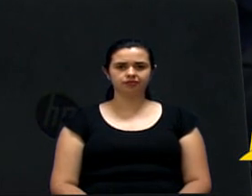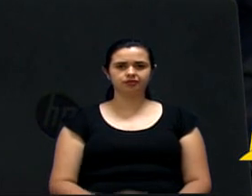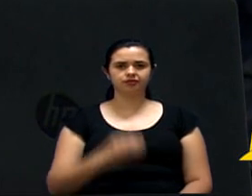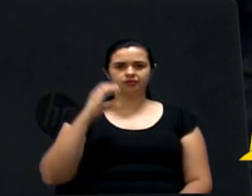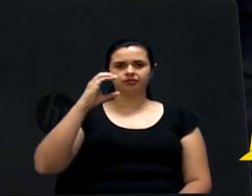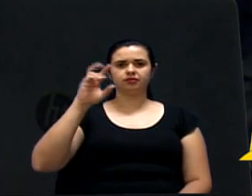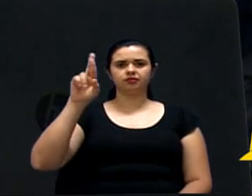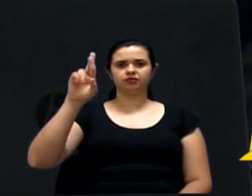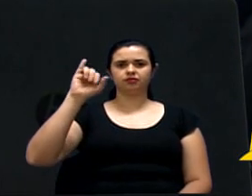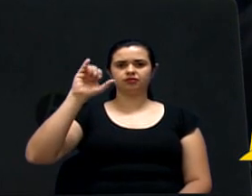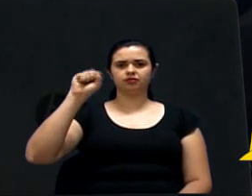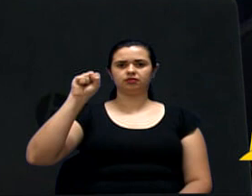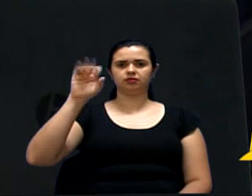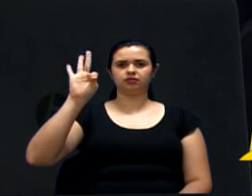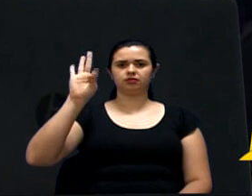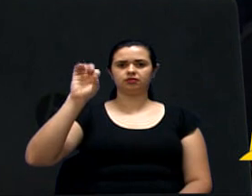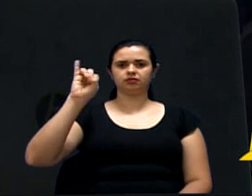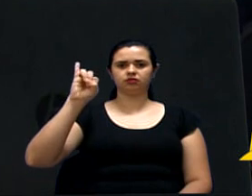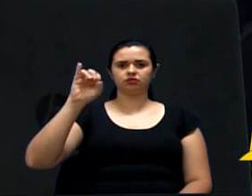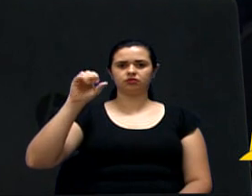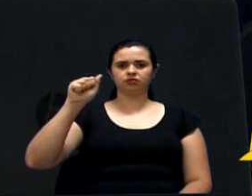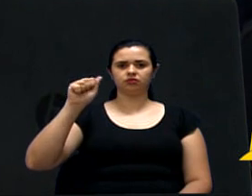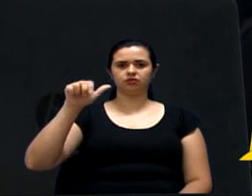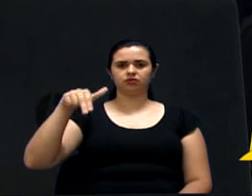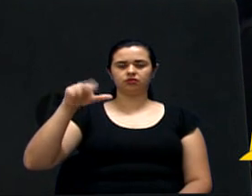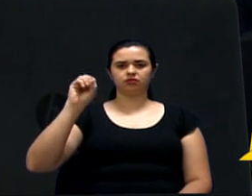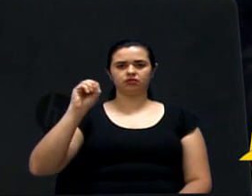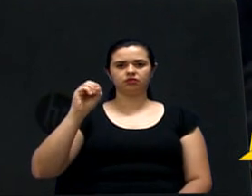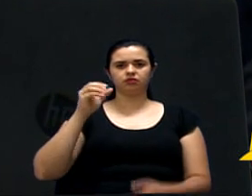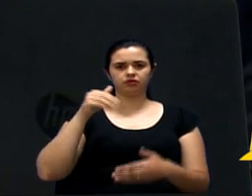Cristiano Passo, voto.